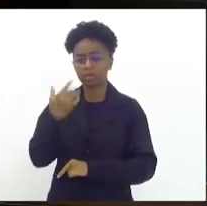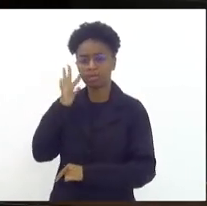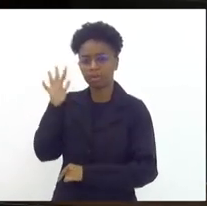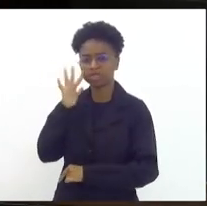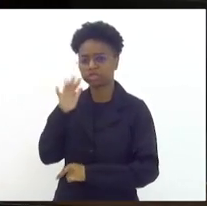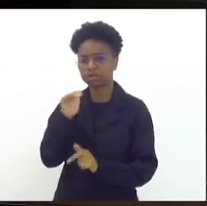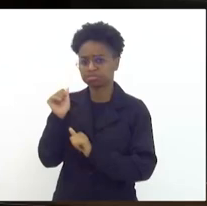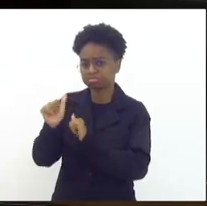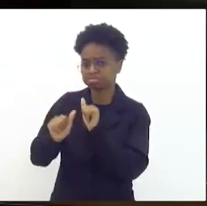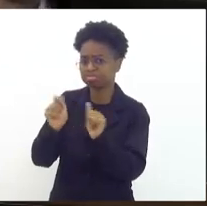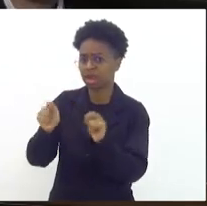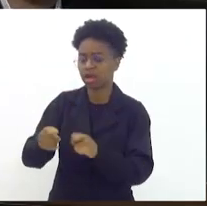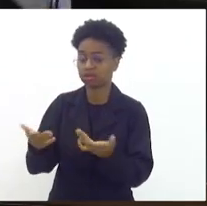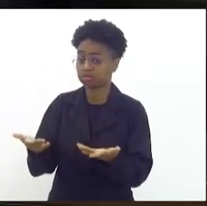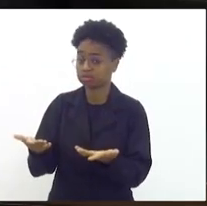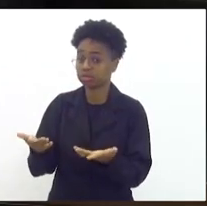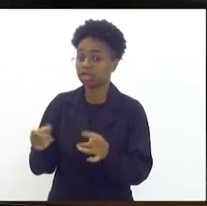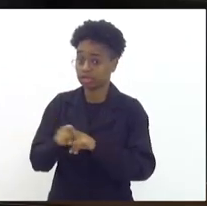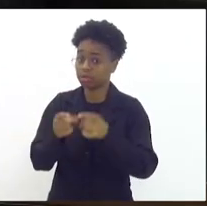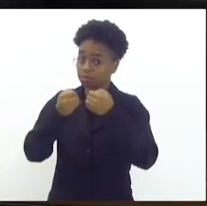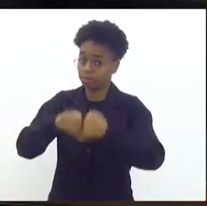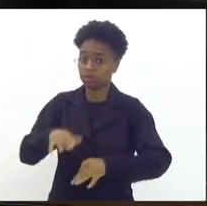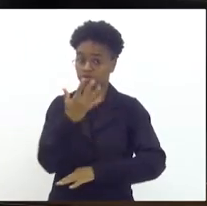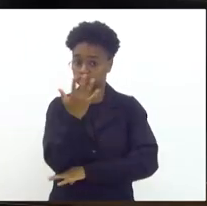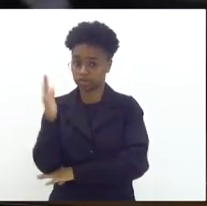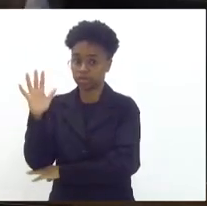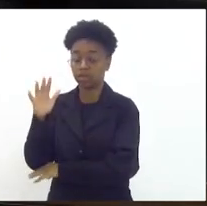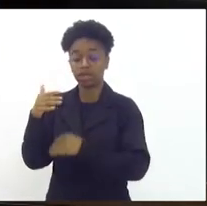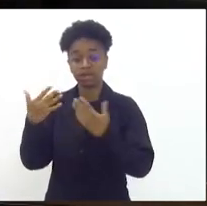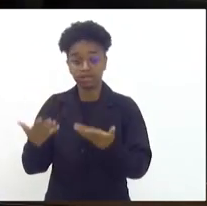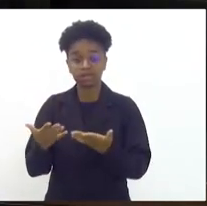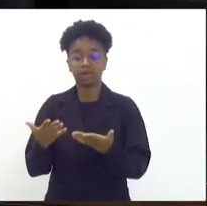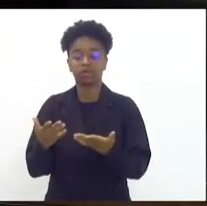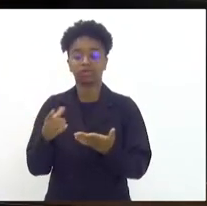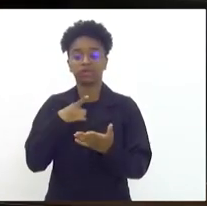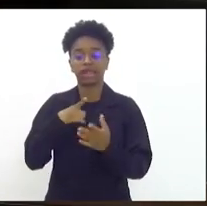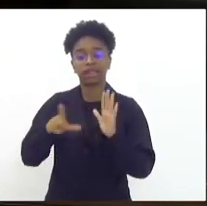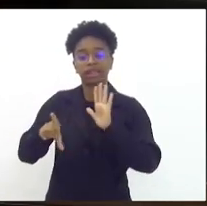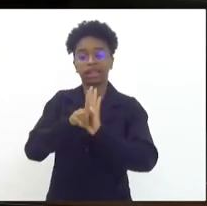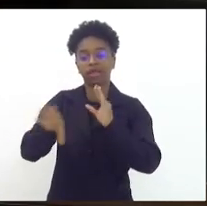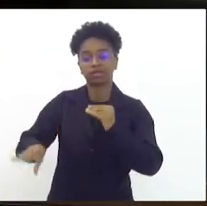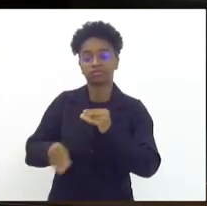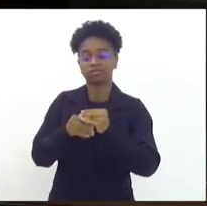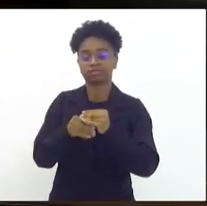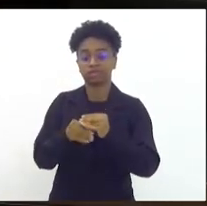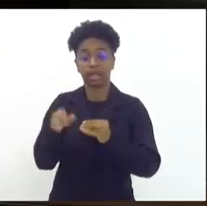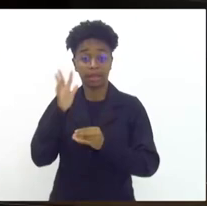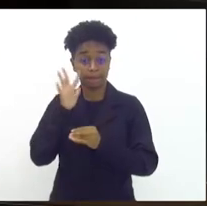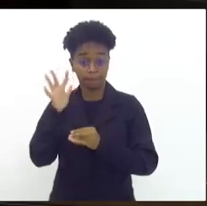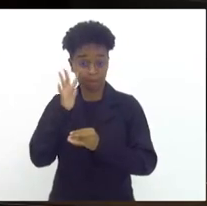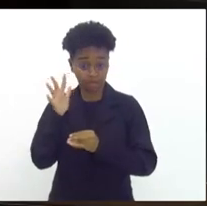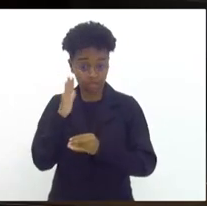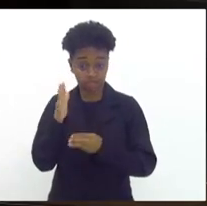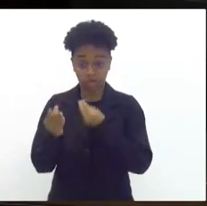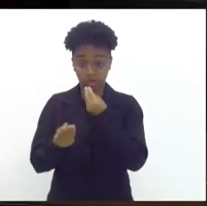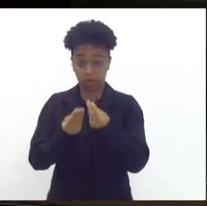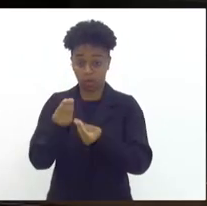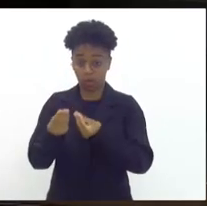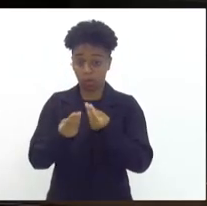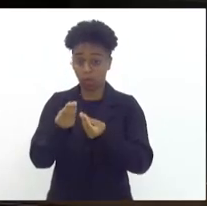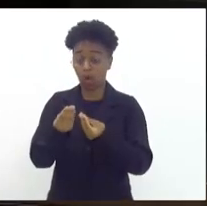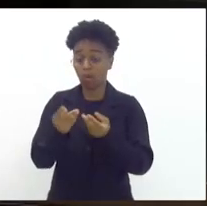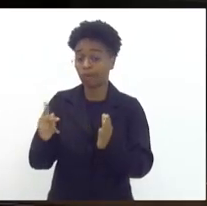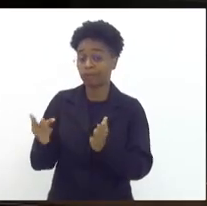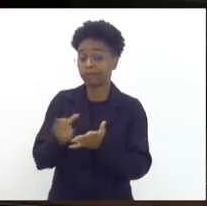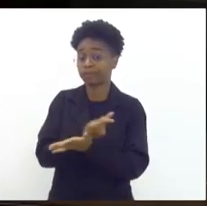de transformação Então tudo isso pessoal vai ser vai ficar para ler complementar Imaginem vocês o que vai